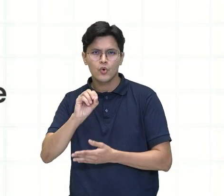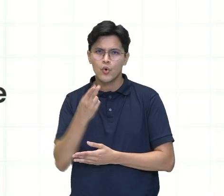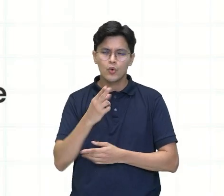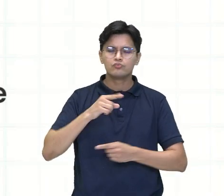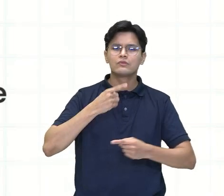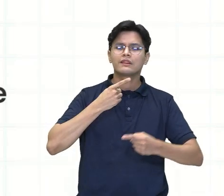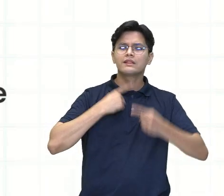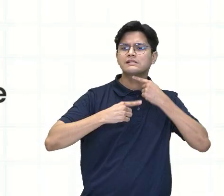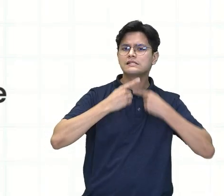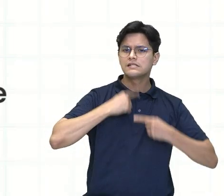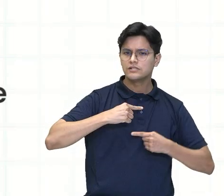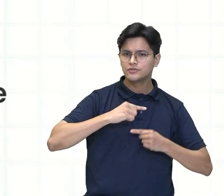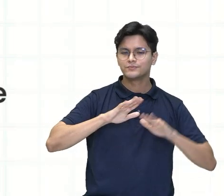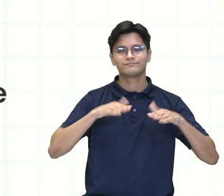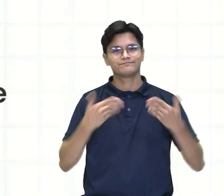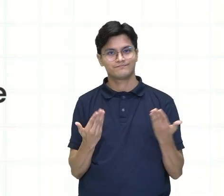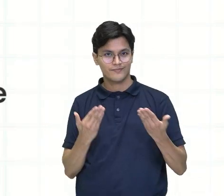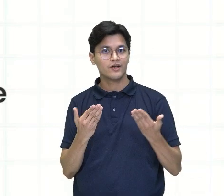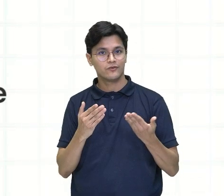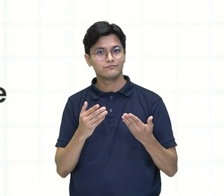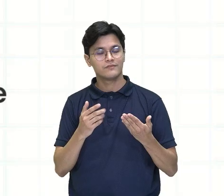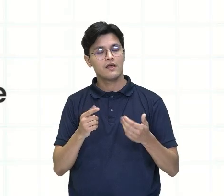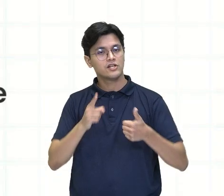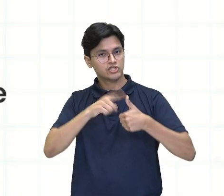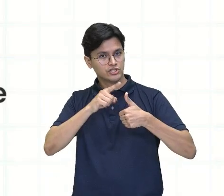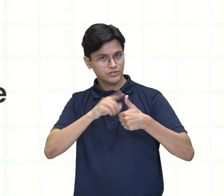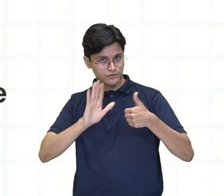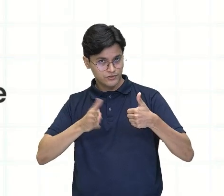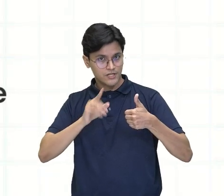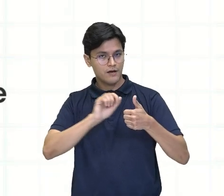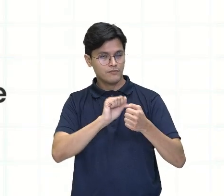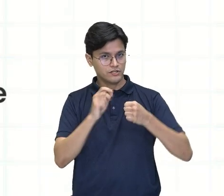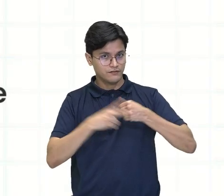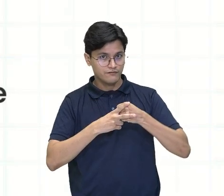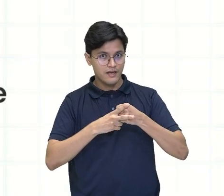o advérbio e nós vimos também o